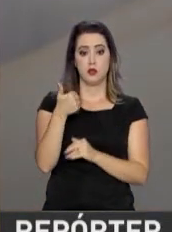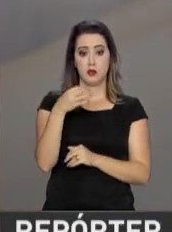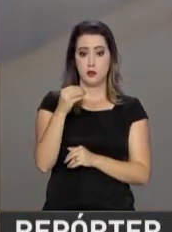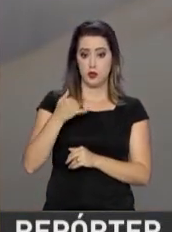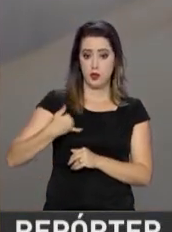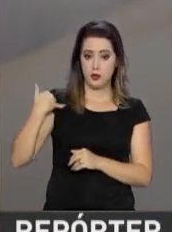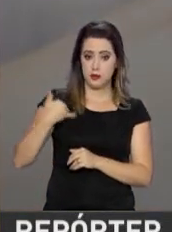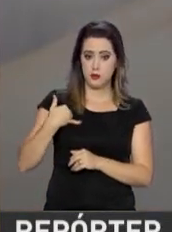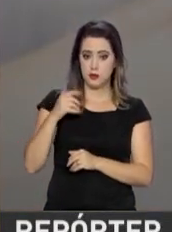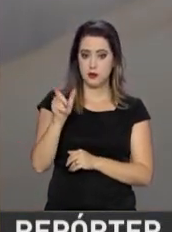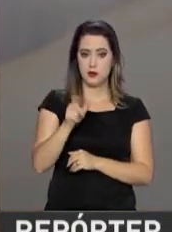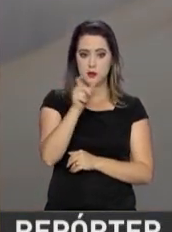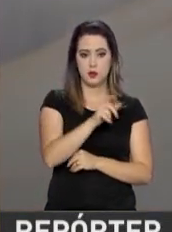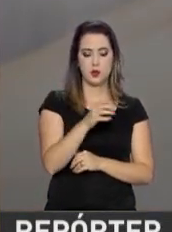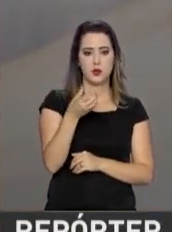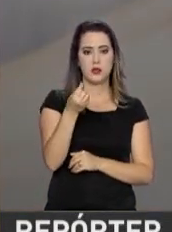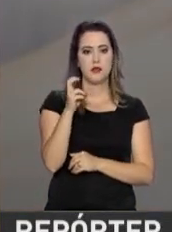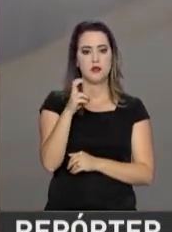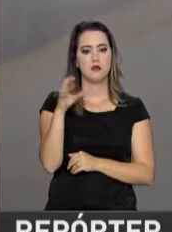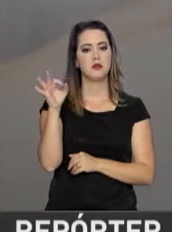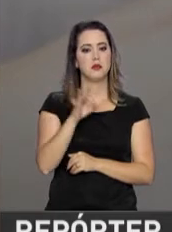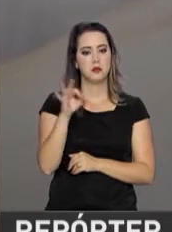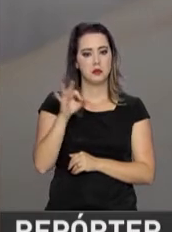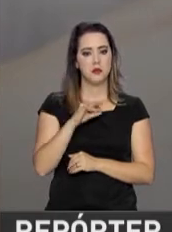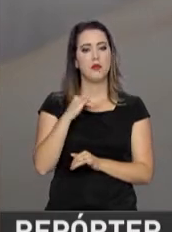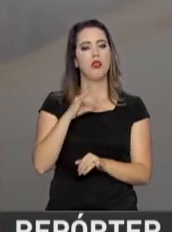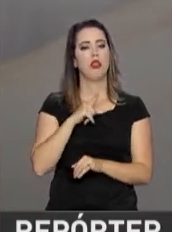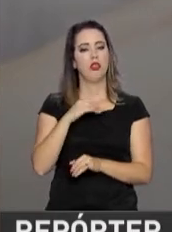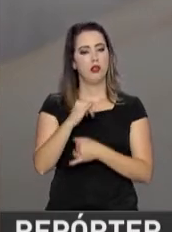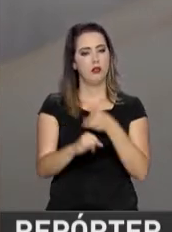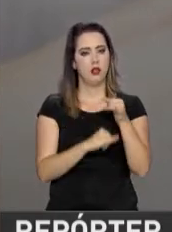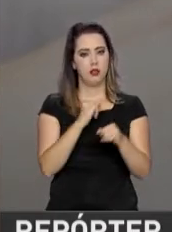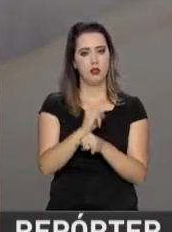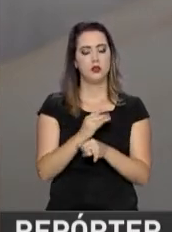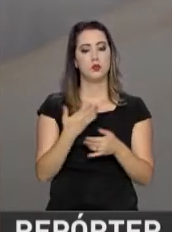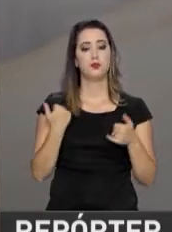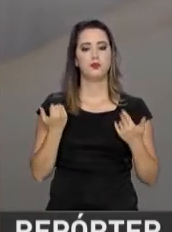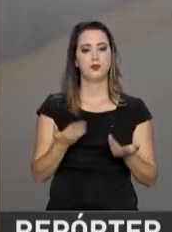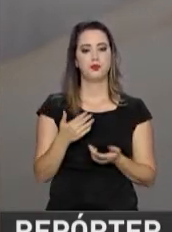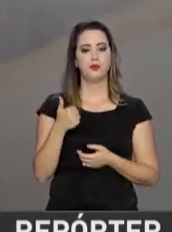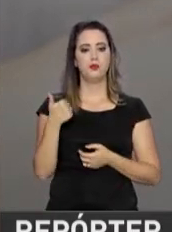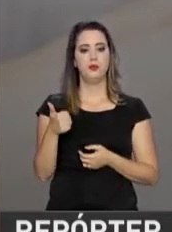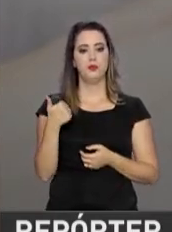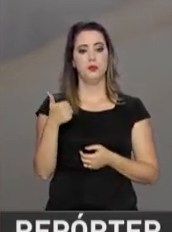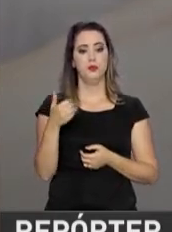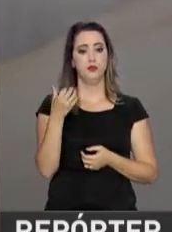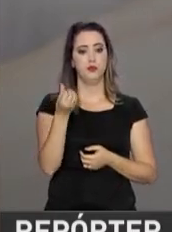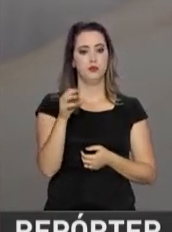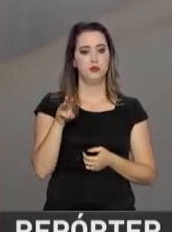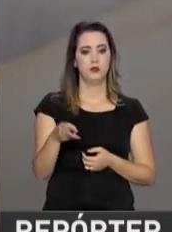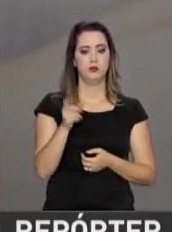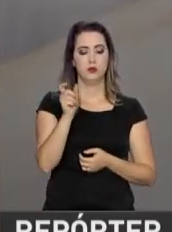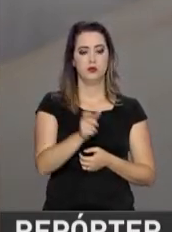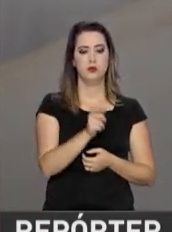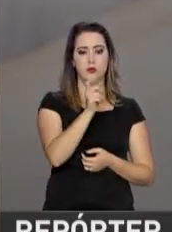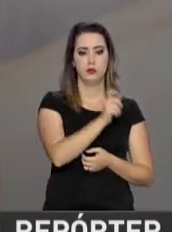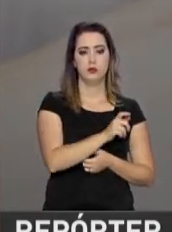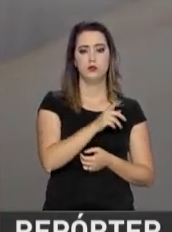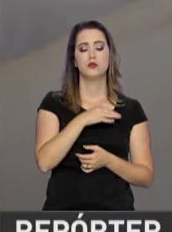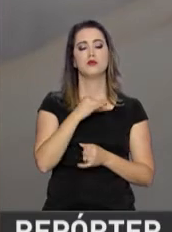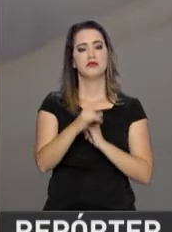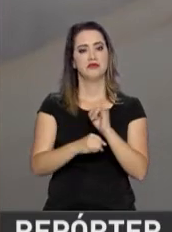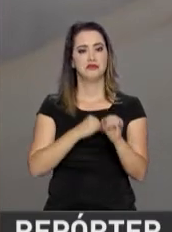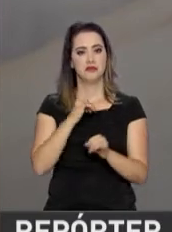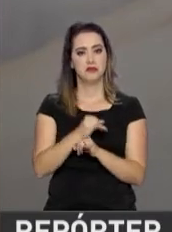quase 65% estão conectados à internet são 116 milhões de pessoas online